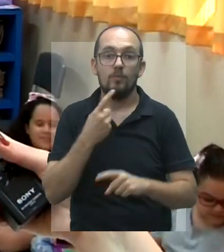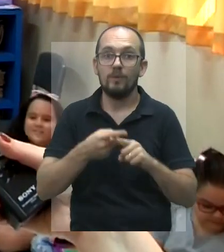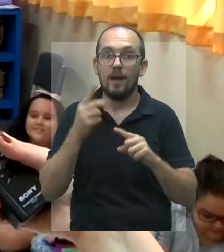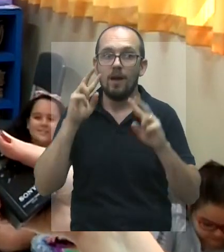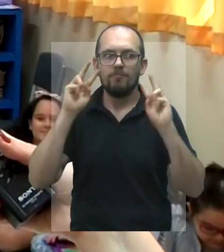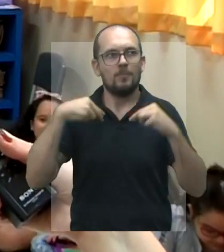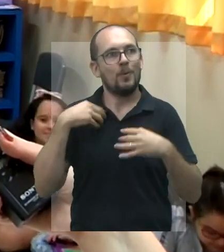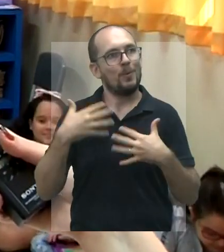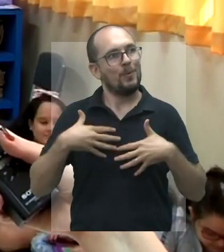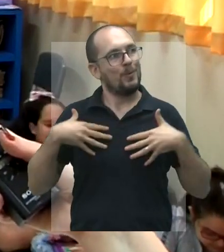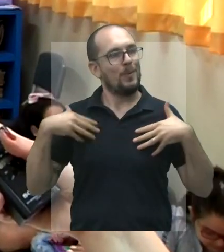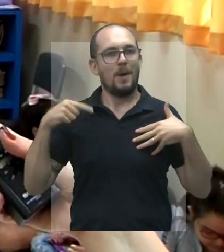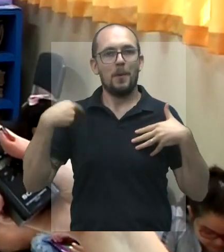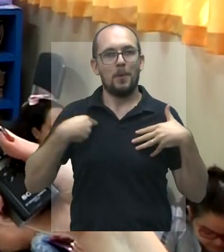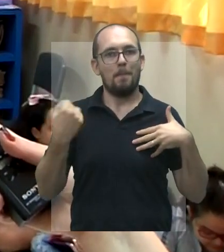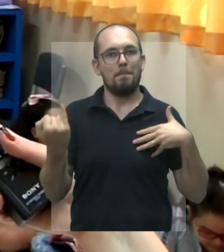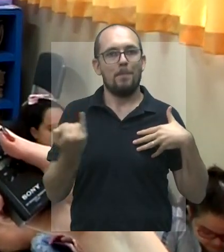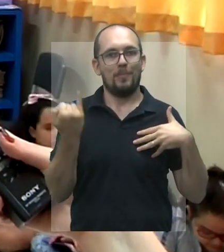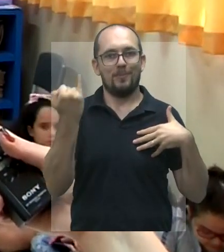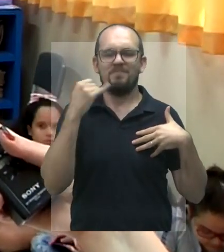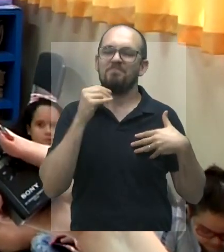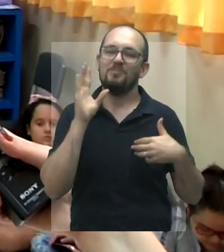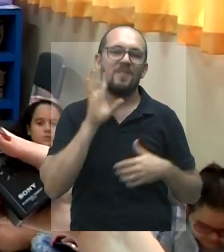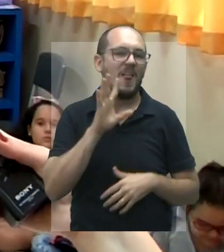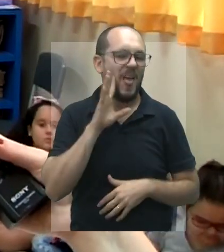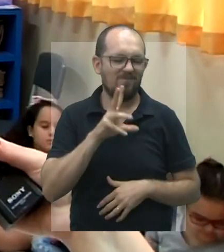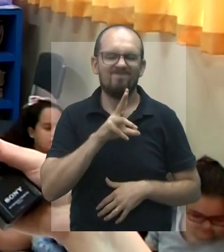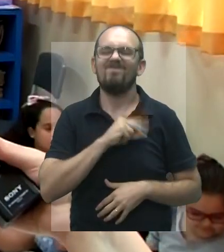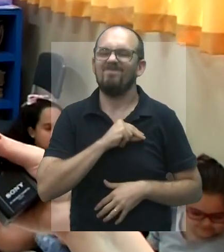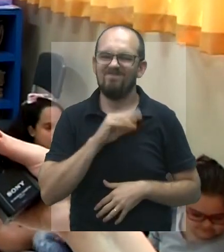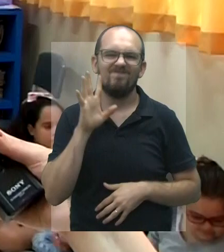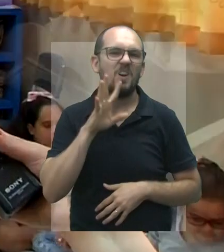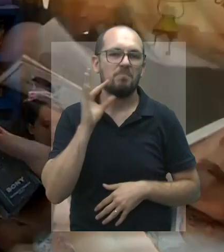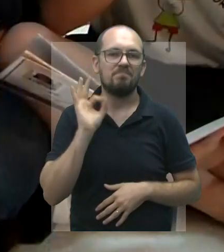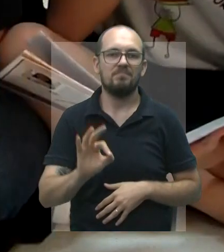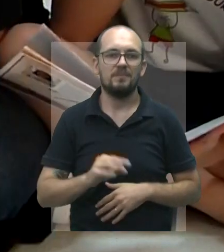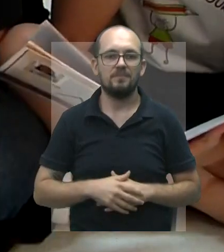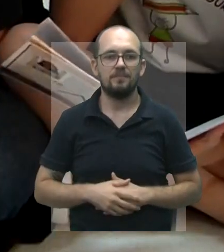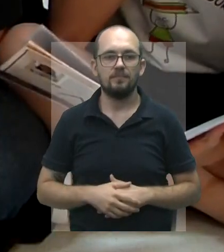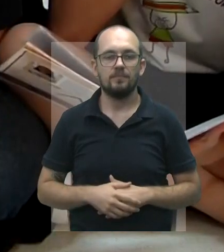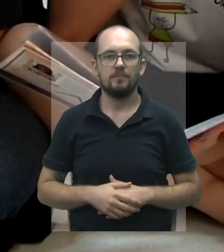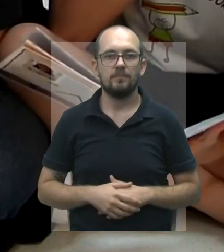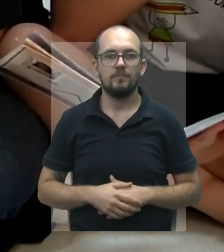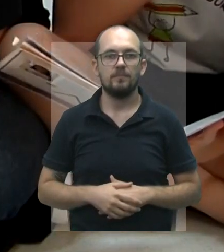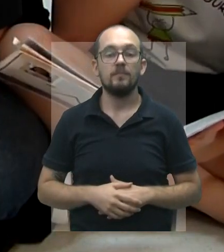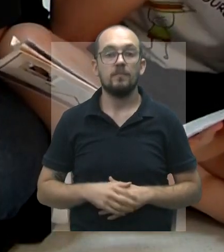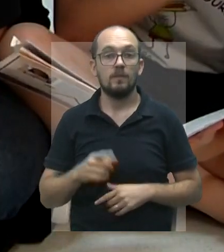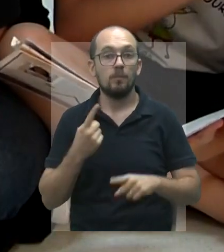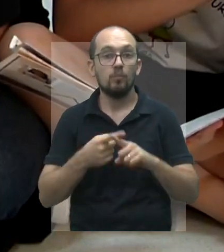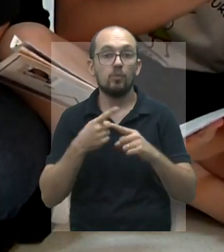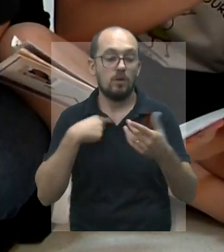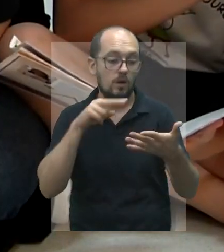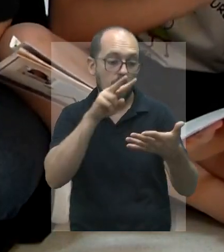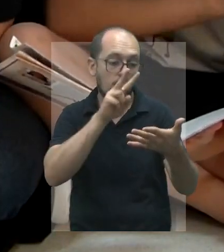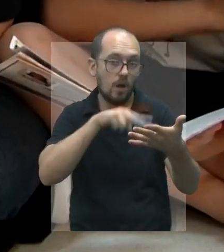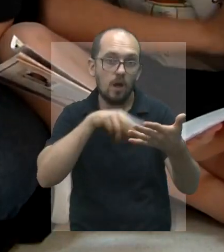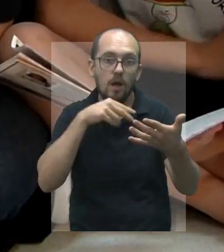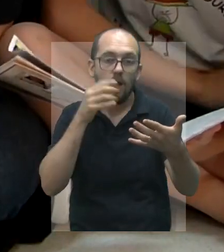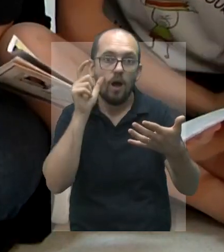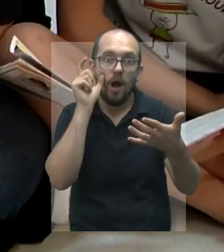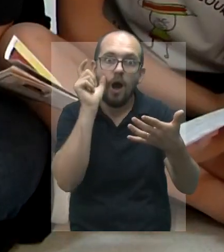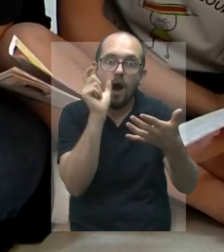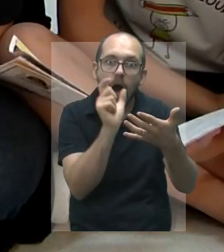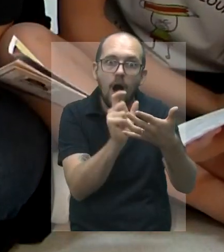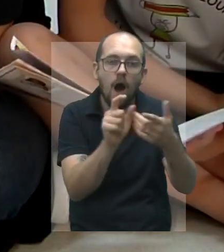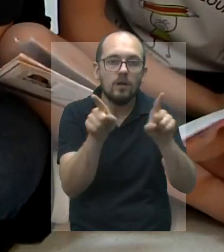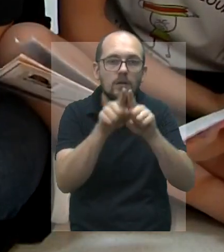acham muito importante. E foi muito legal também. Nossa, foi muito proveitoso para eles. Despertar o prazer pela leitura e ampliar